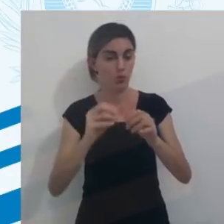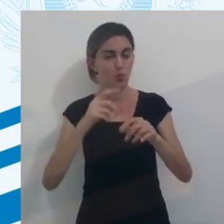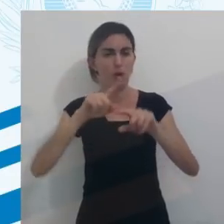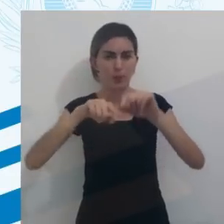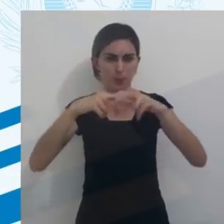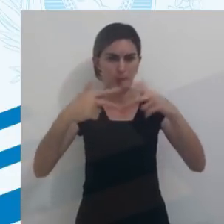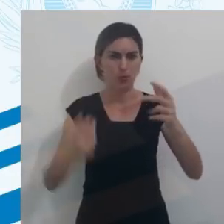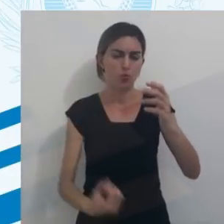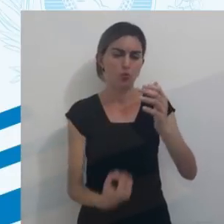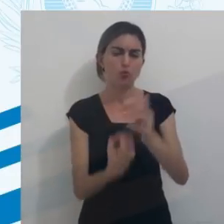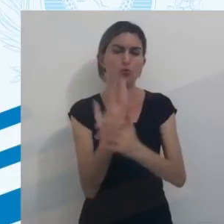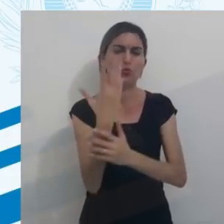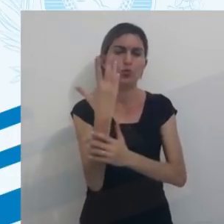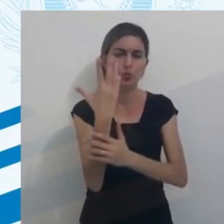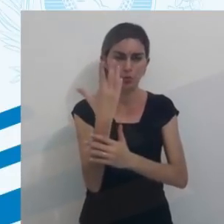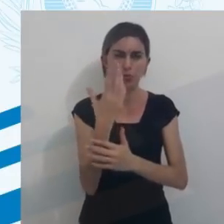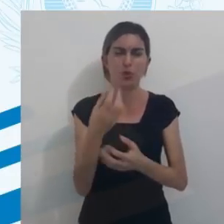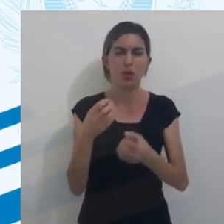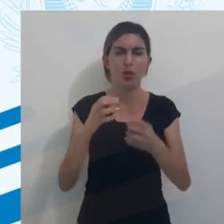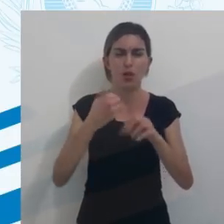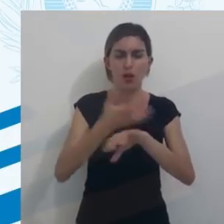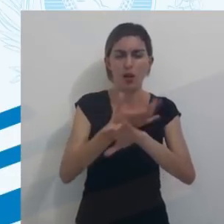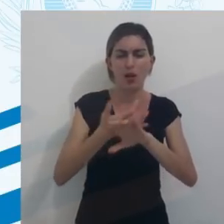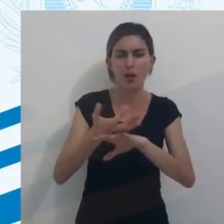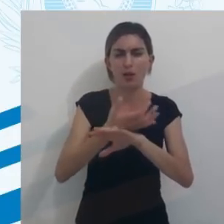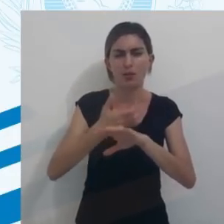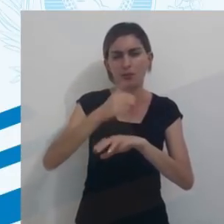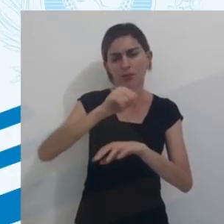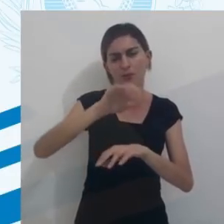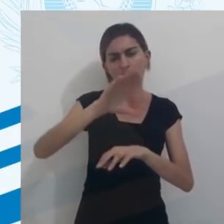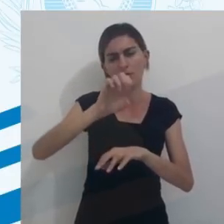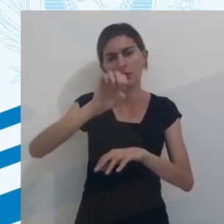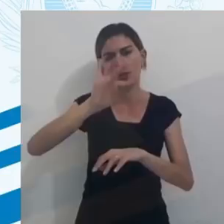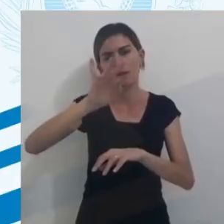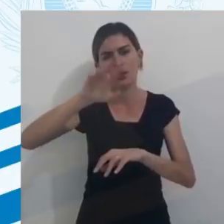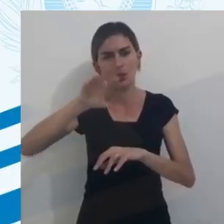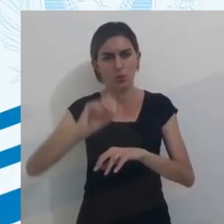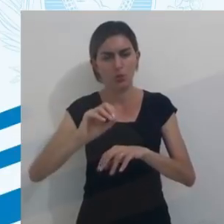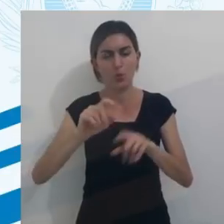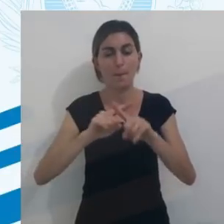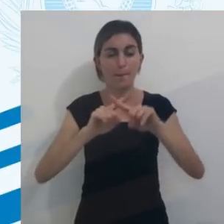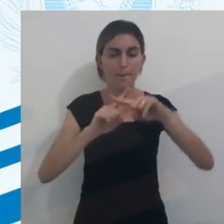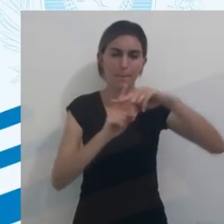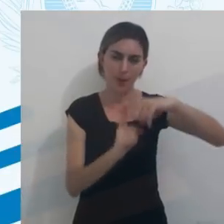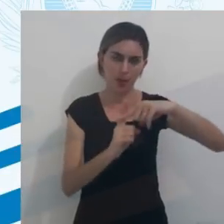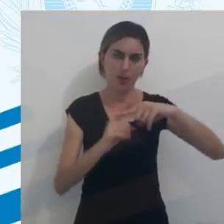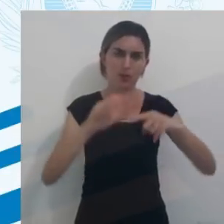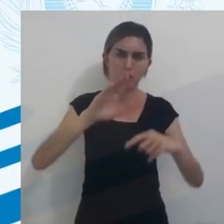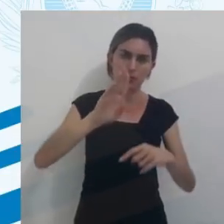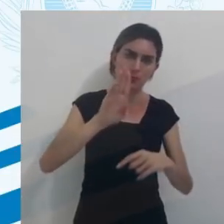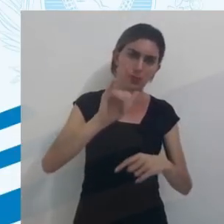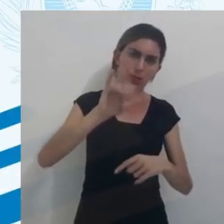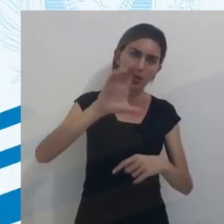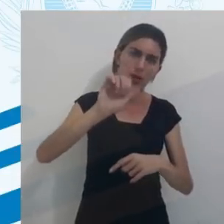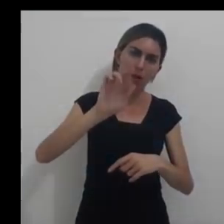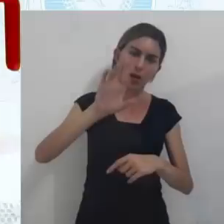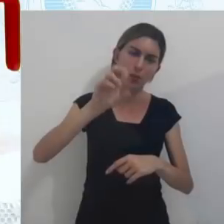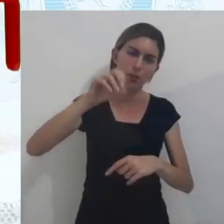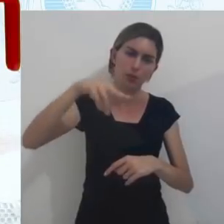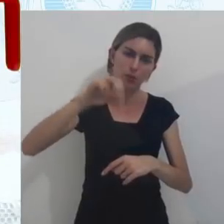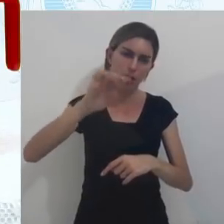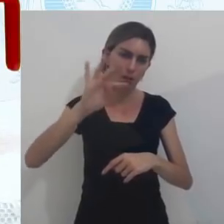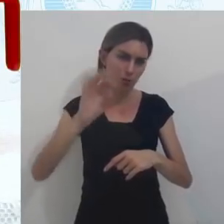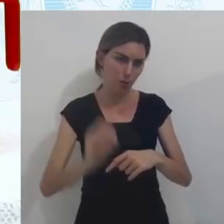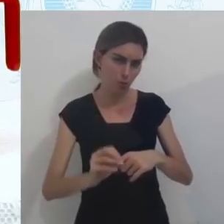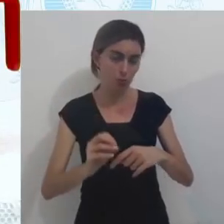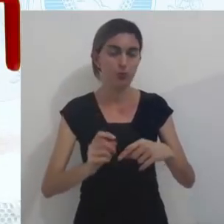originados, né, da adição do ácido acético mais o bicarbonato de sódio. Vamos lá para o experimento?